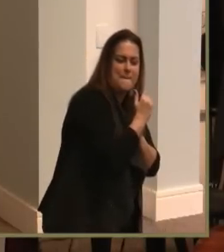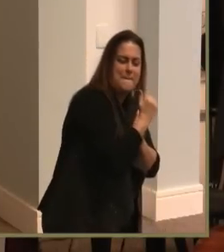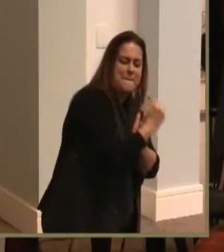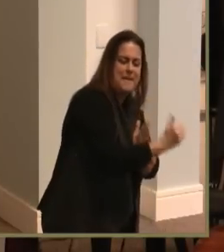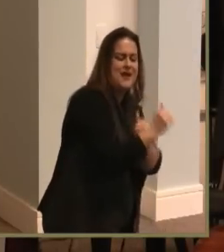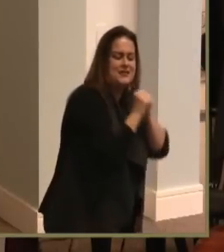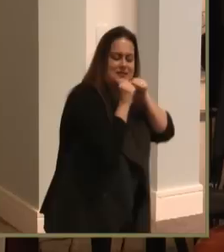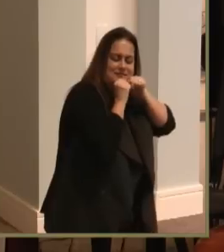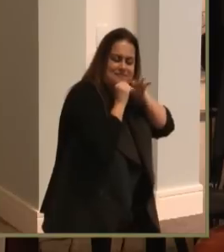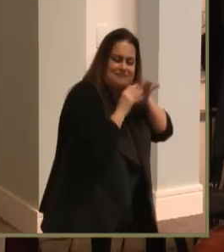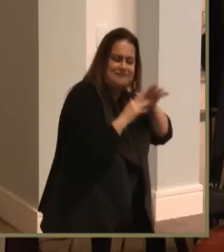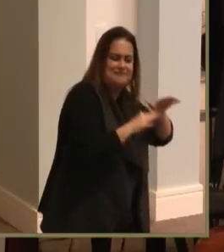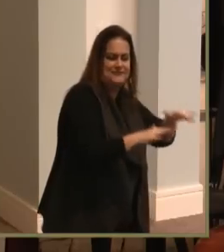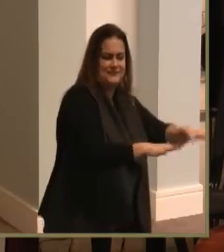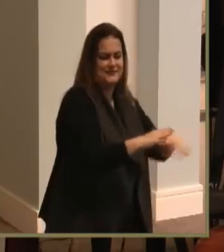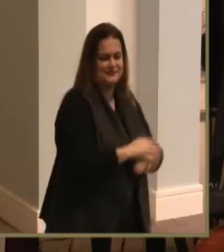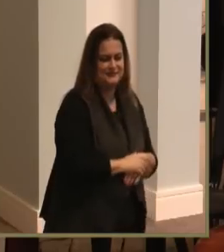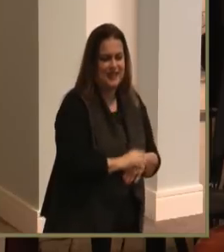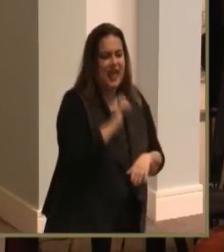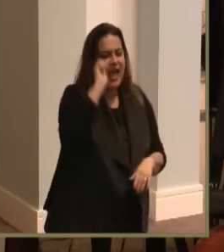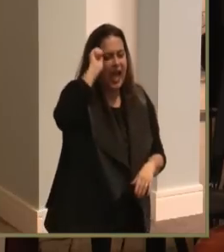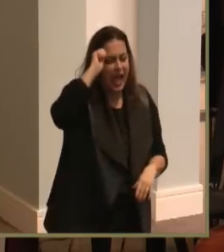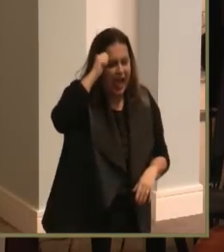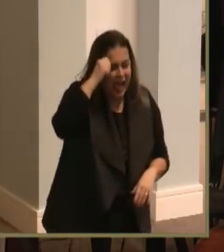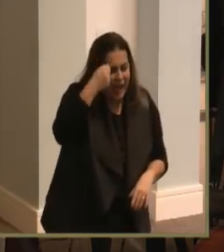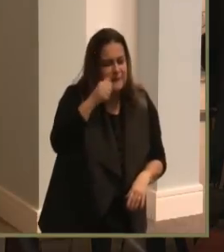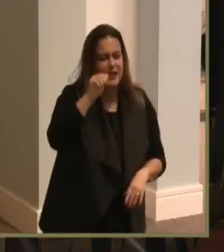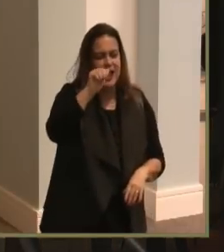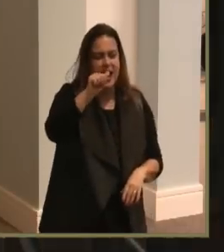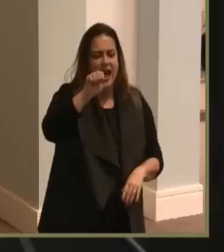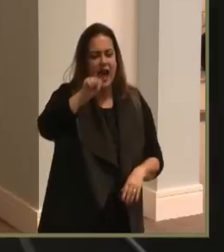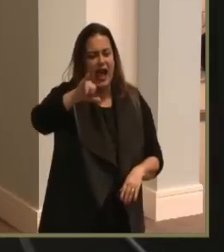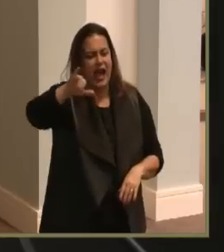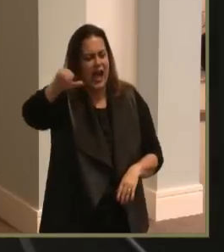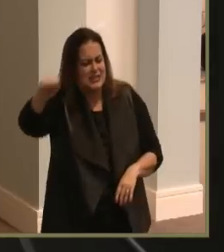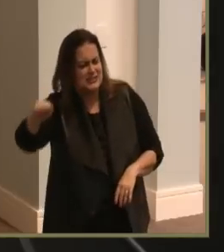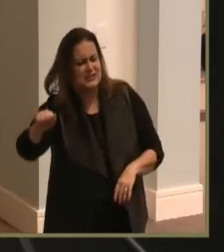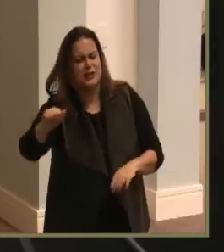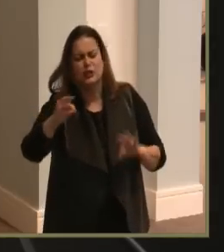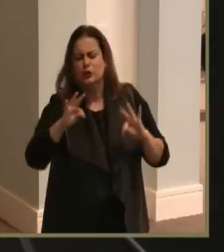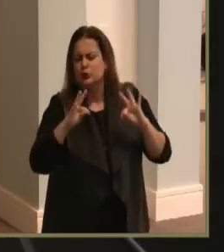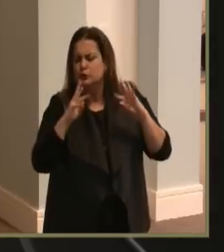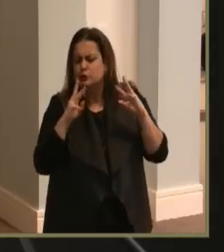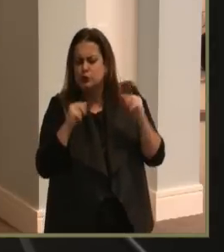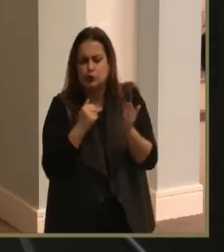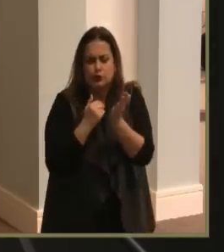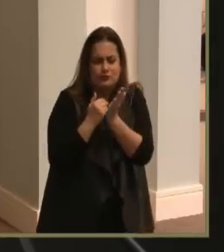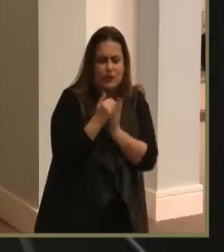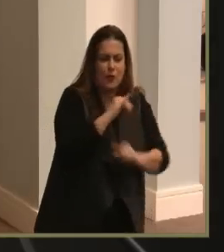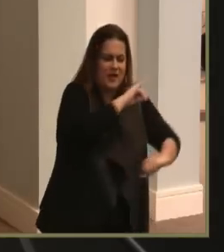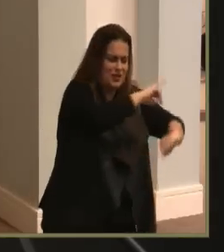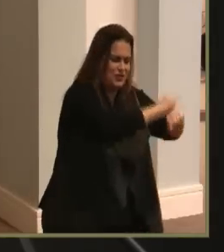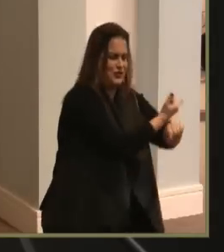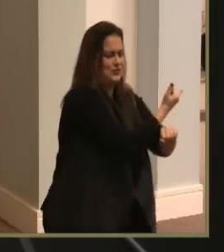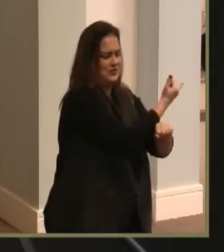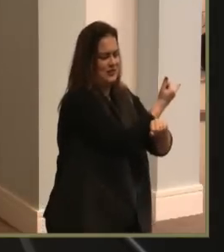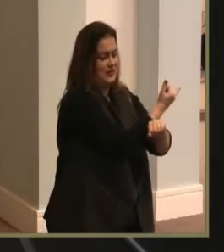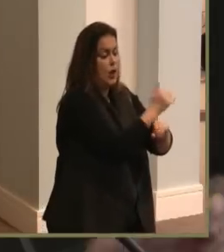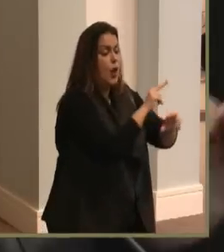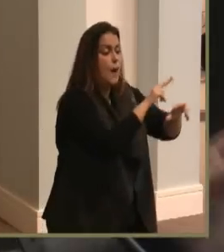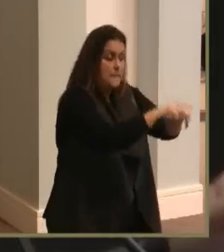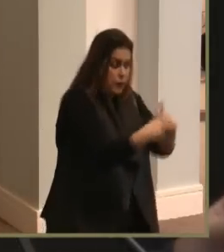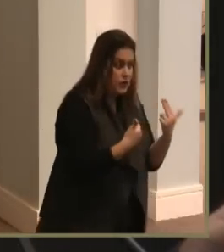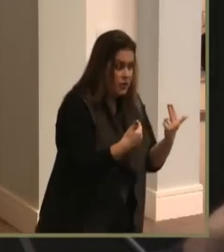recebe teólogos, recebe missionários, a Ásia recebe missionários, tudo começa em Jerusalém e por isso Jesus